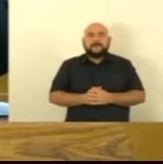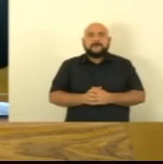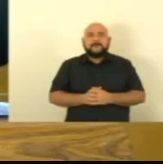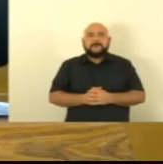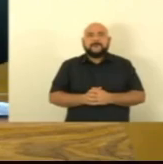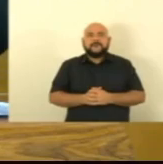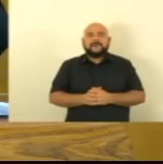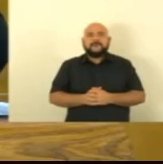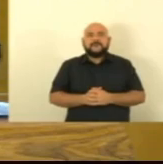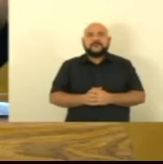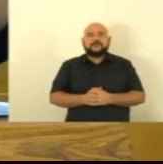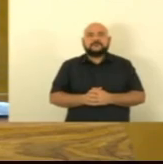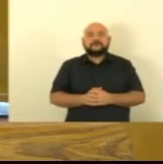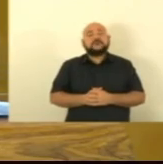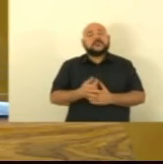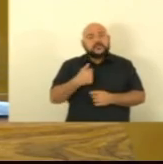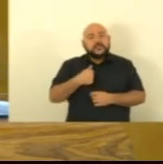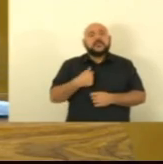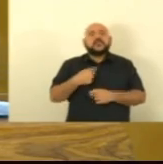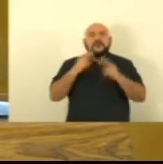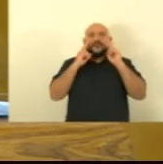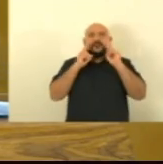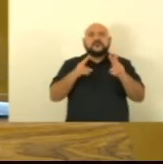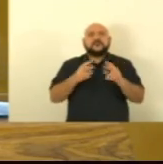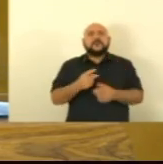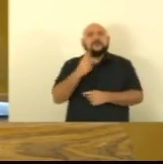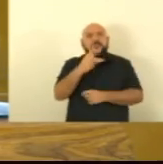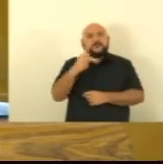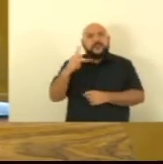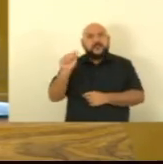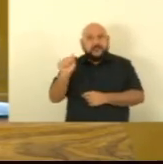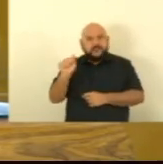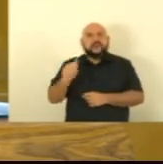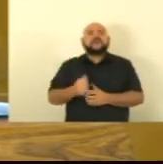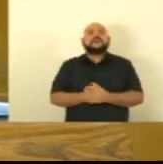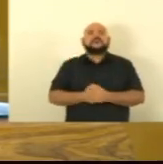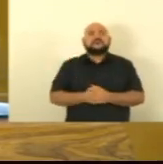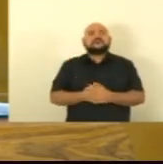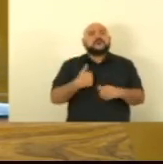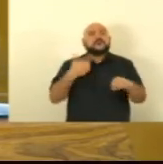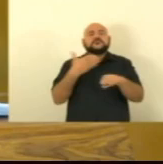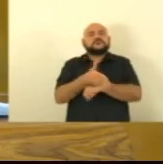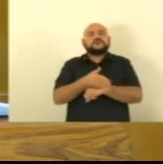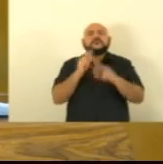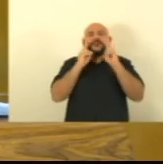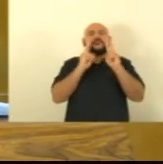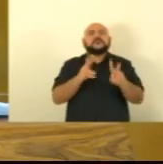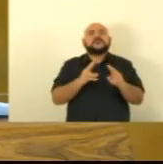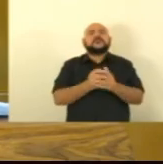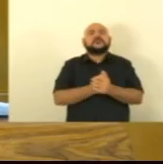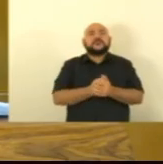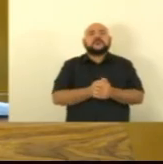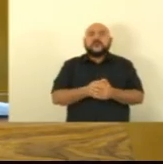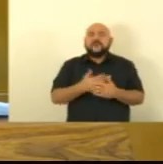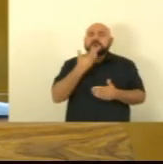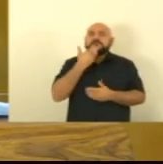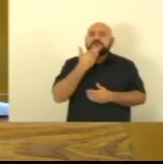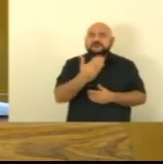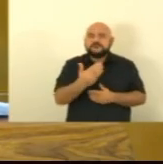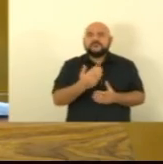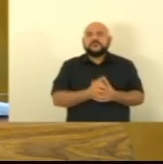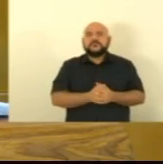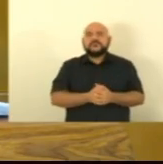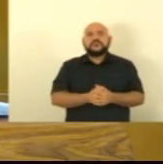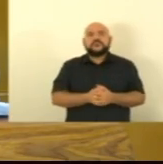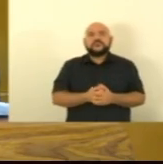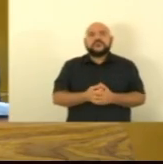No PPA, eu vou entrar no PPA, lá, solicitando um valor acima de